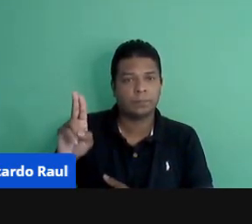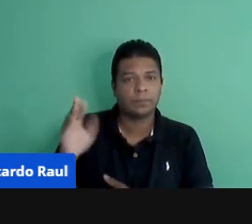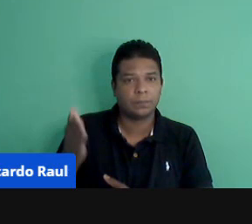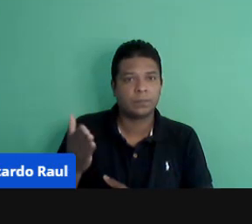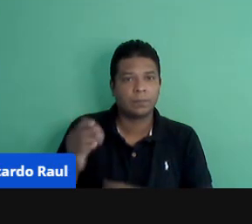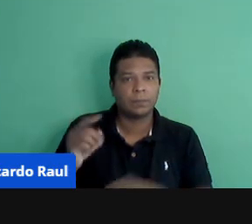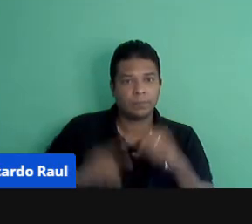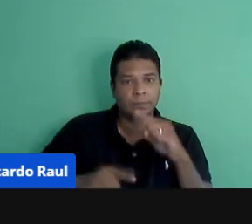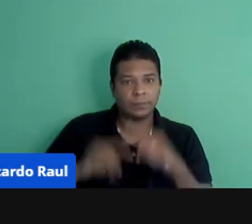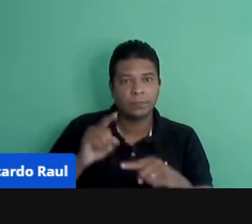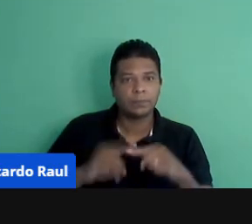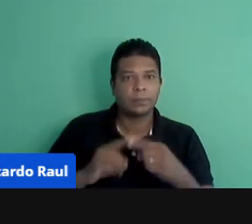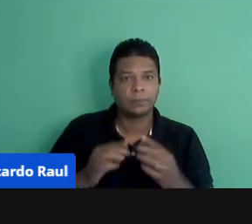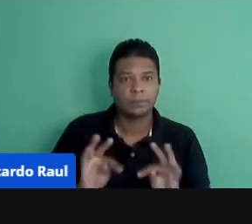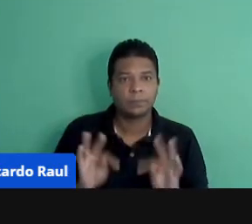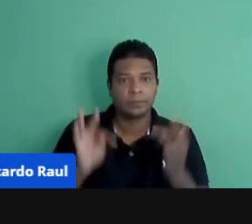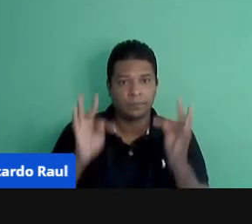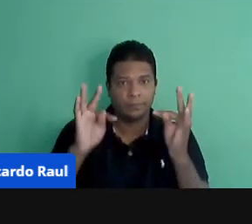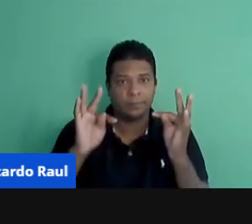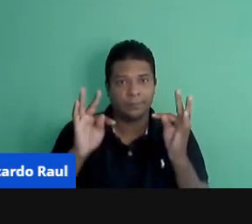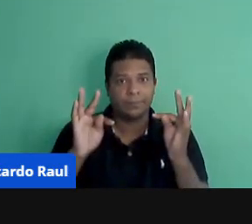ferramentas, né, de forma mais